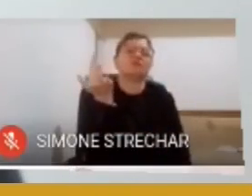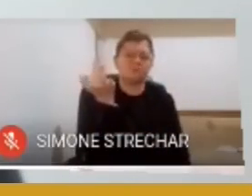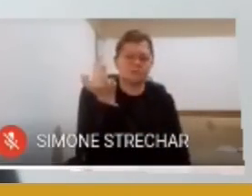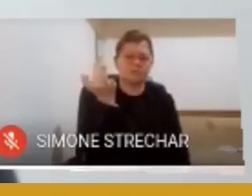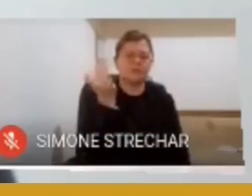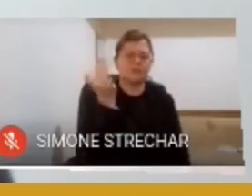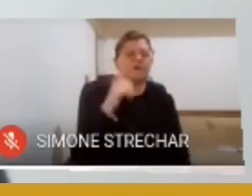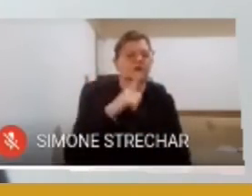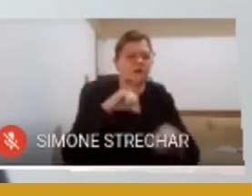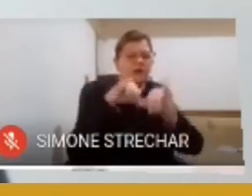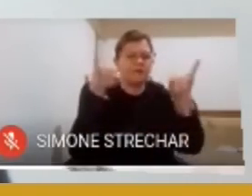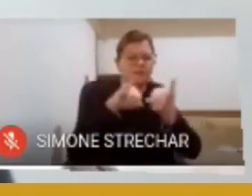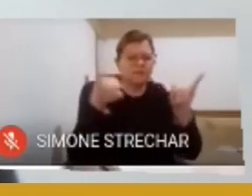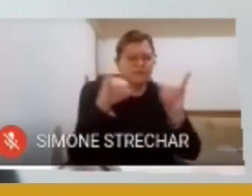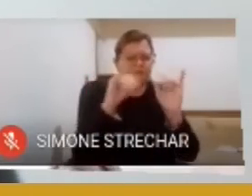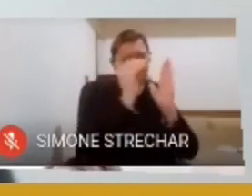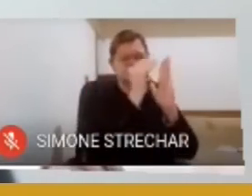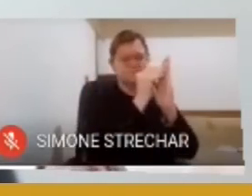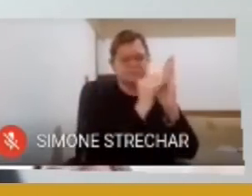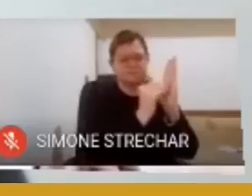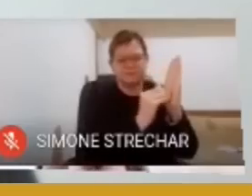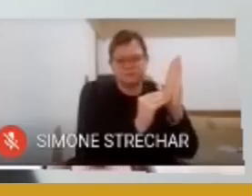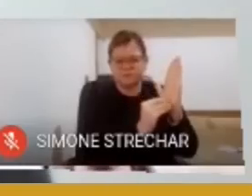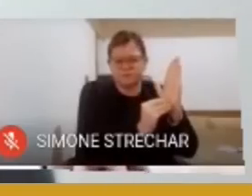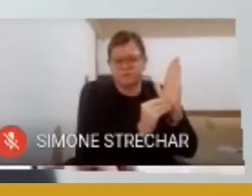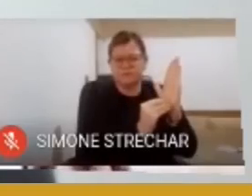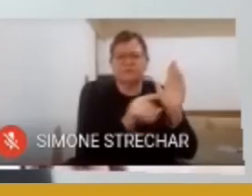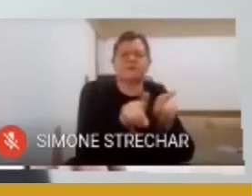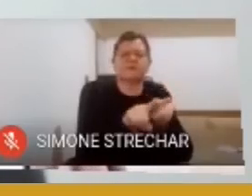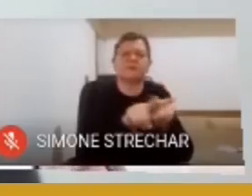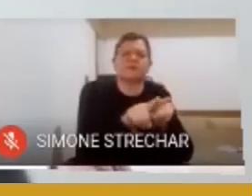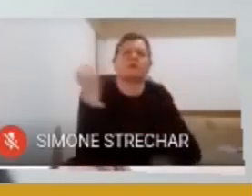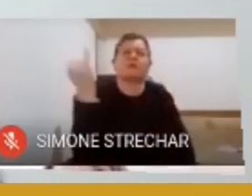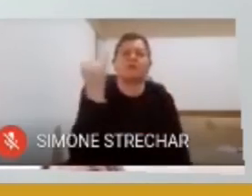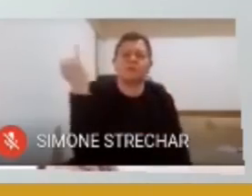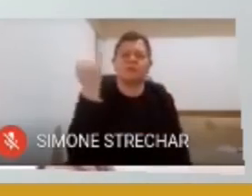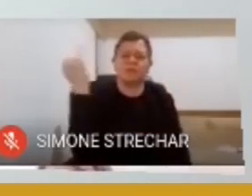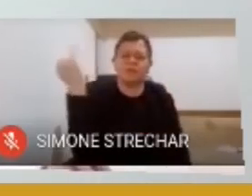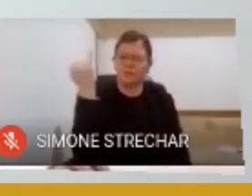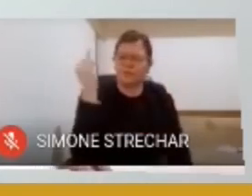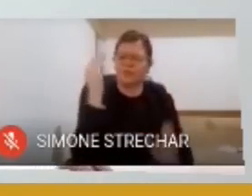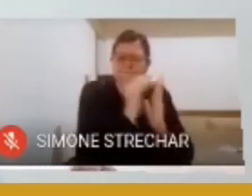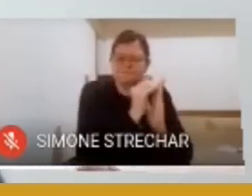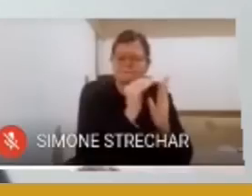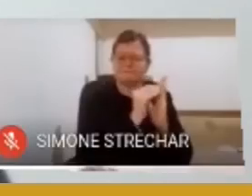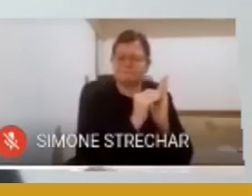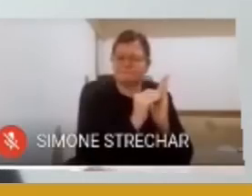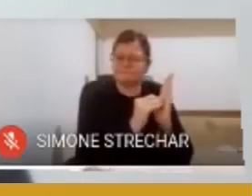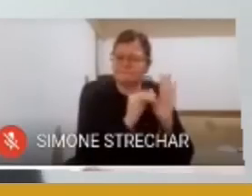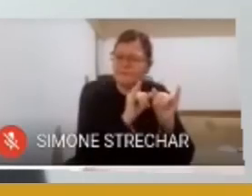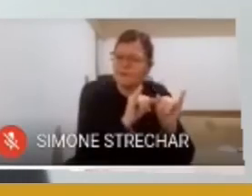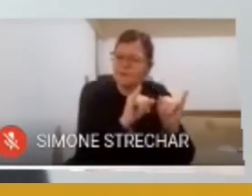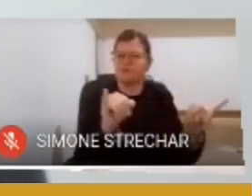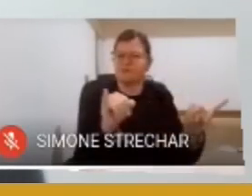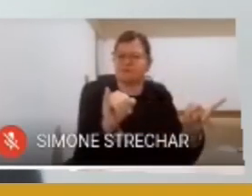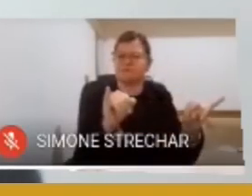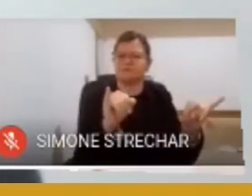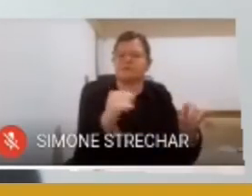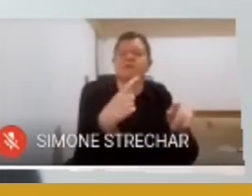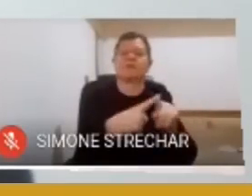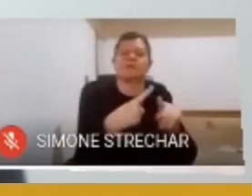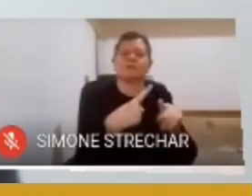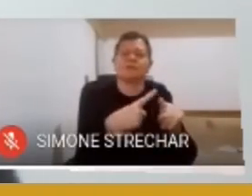dessa notificação? Primeiro que a notificação de toda e qualquer forma de violência é fundamental para que o